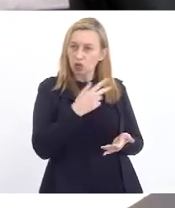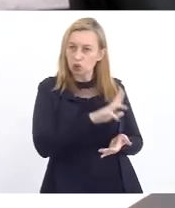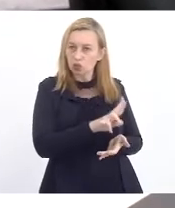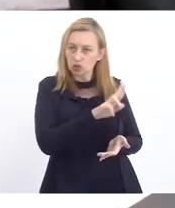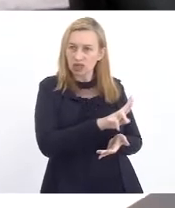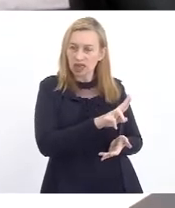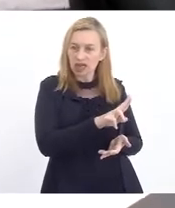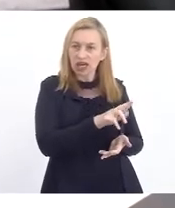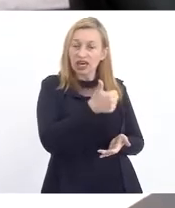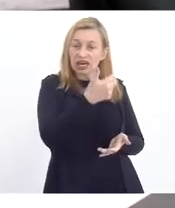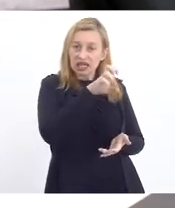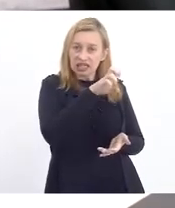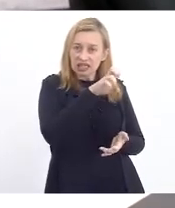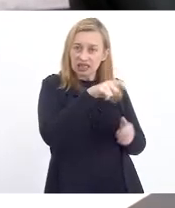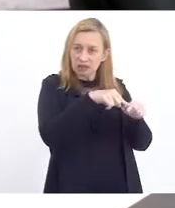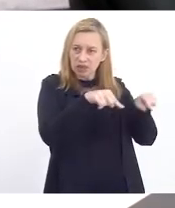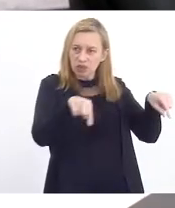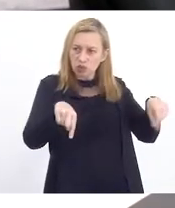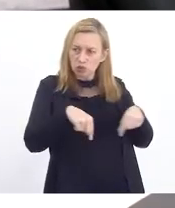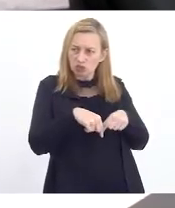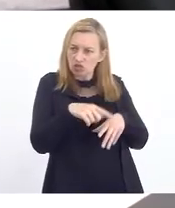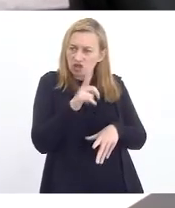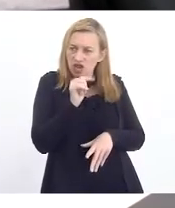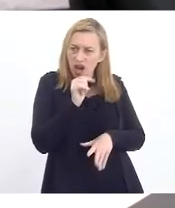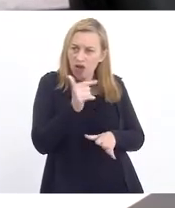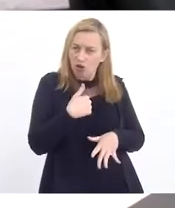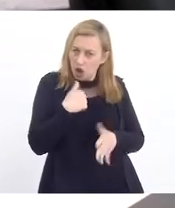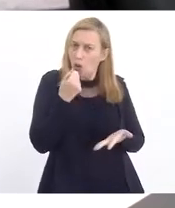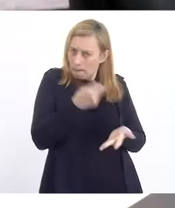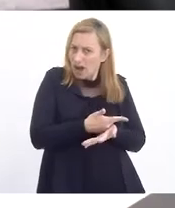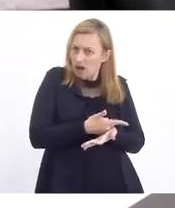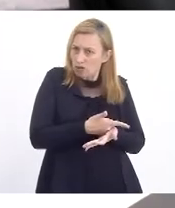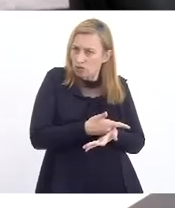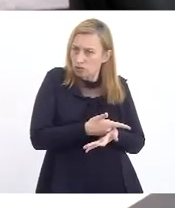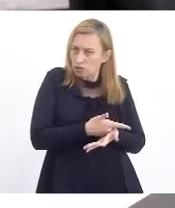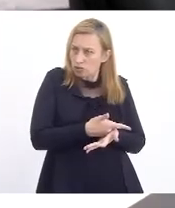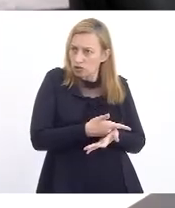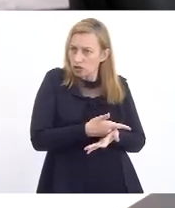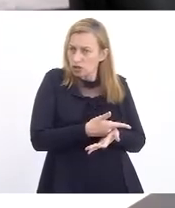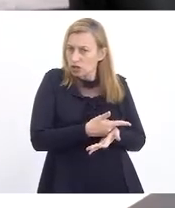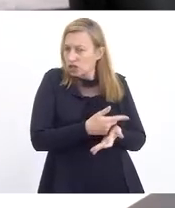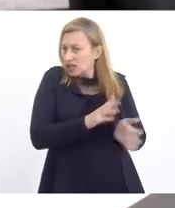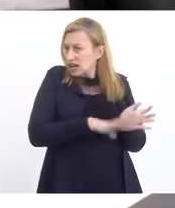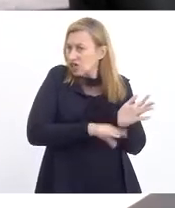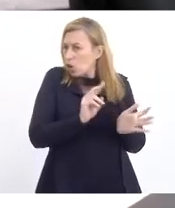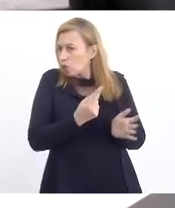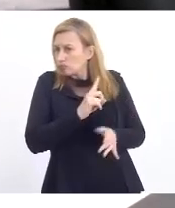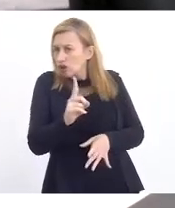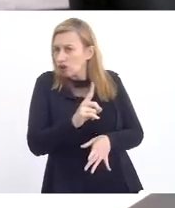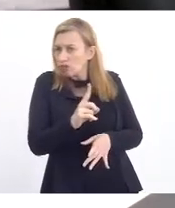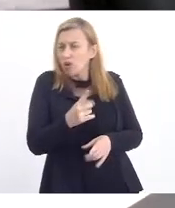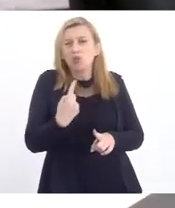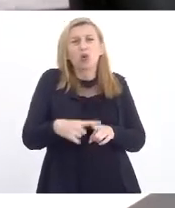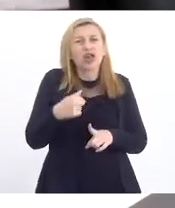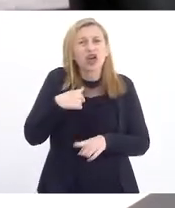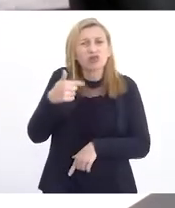15 metros cúbicos de água, e eu pago, gaste ou não, por que que eu vou gastar 7?